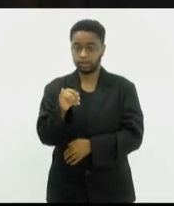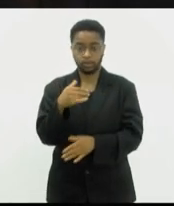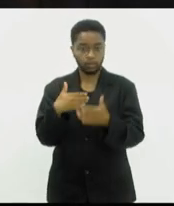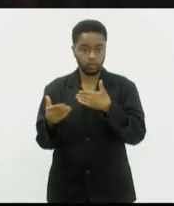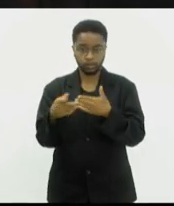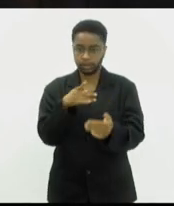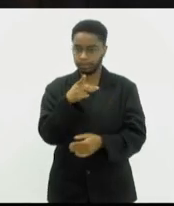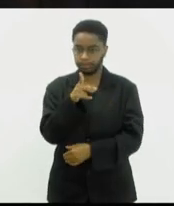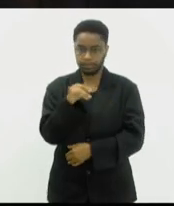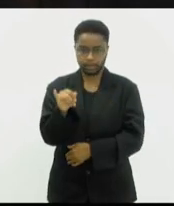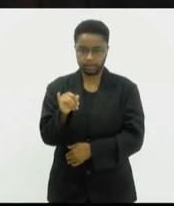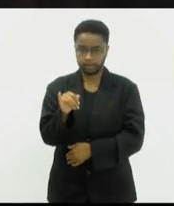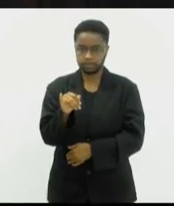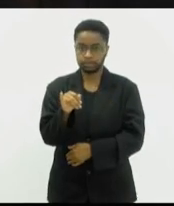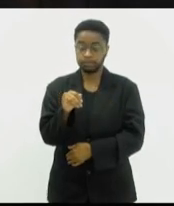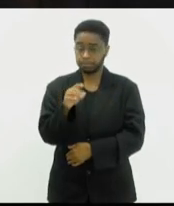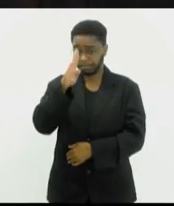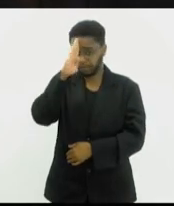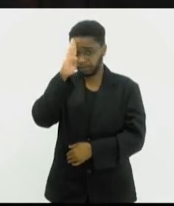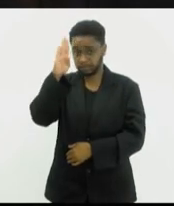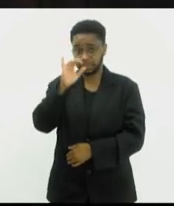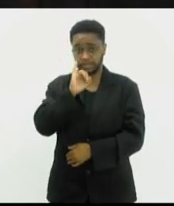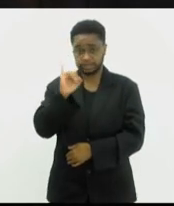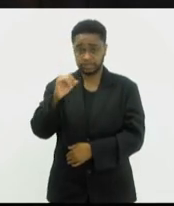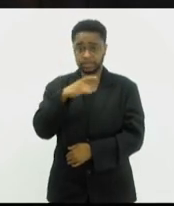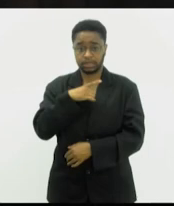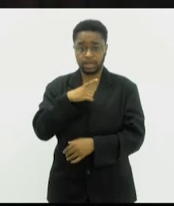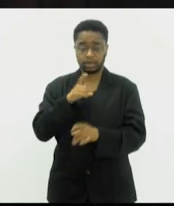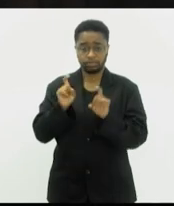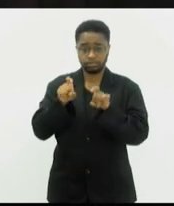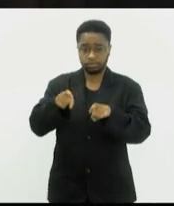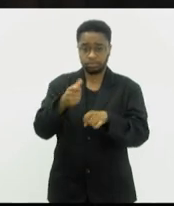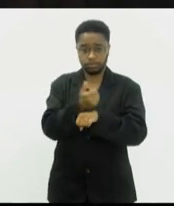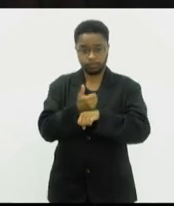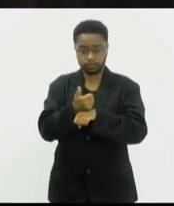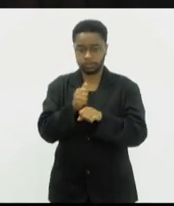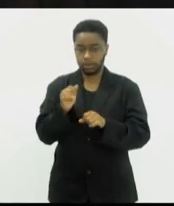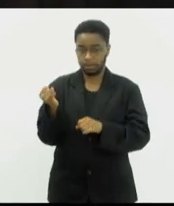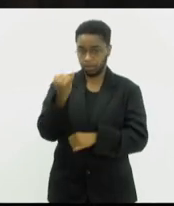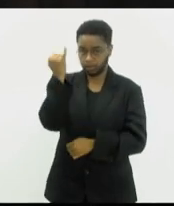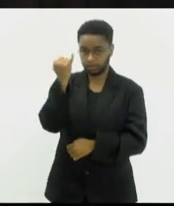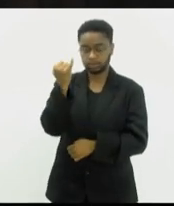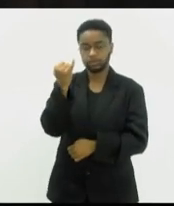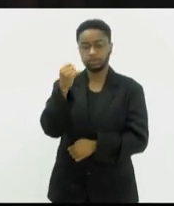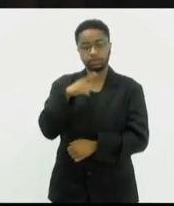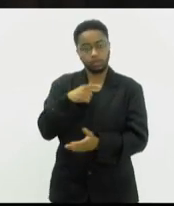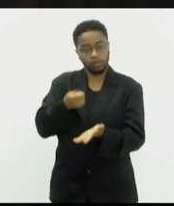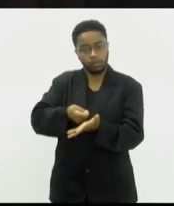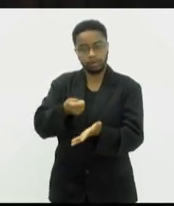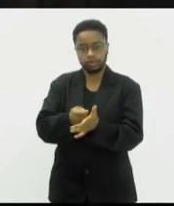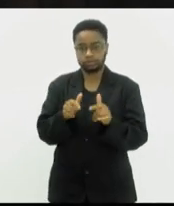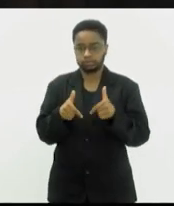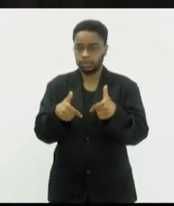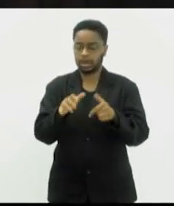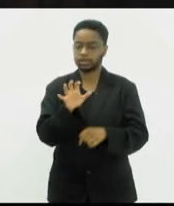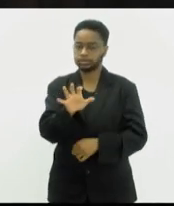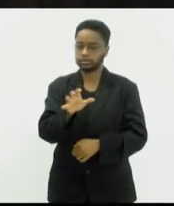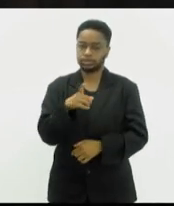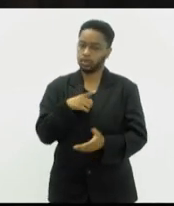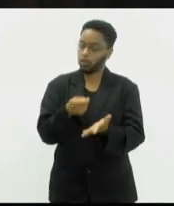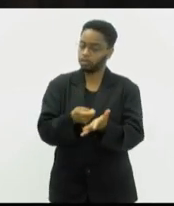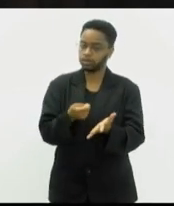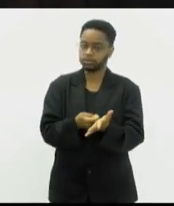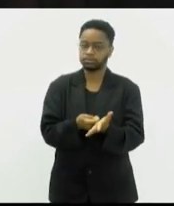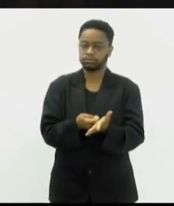qualquer pai, que ocupe principalmente algum cargo importante, ele tem o dever de fazer isso. O dever de fazer